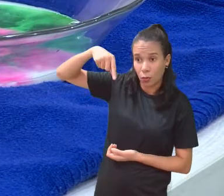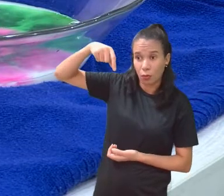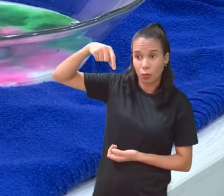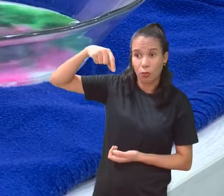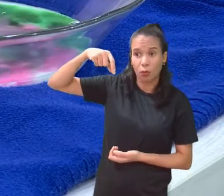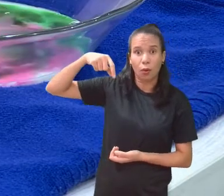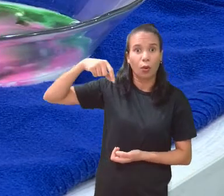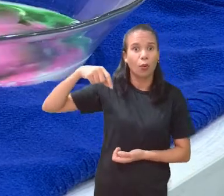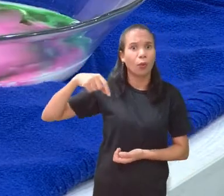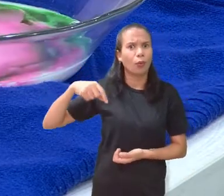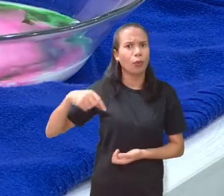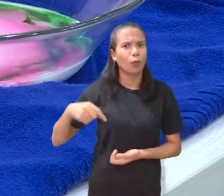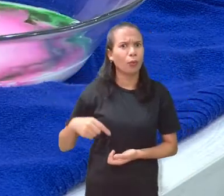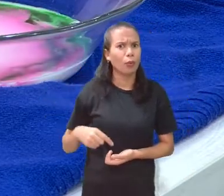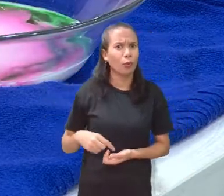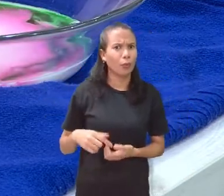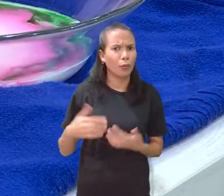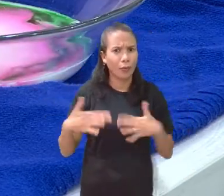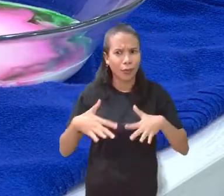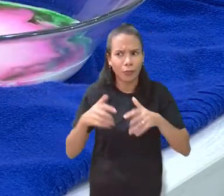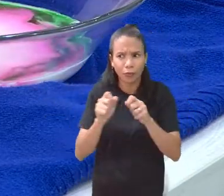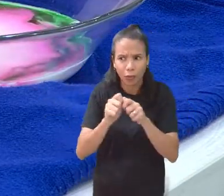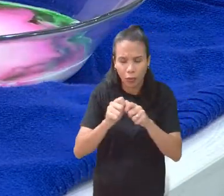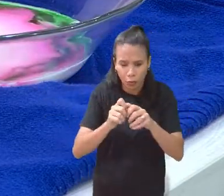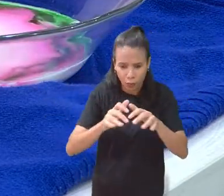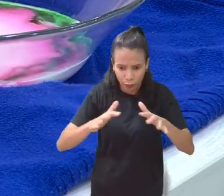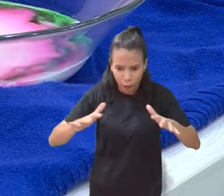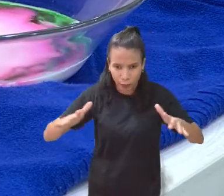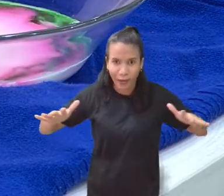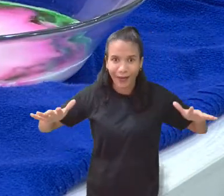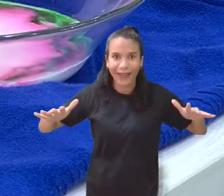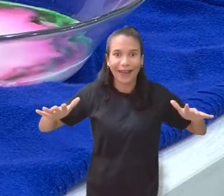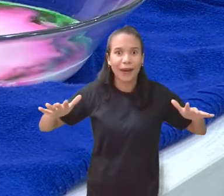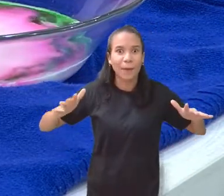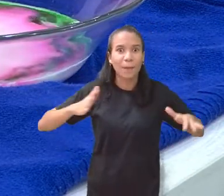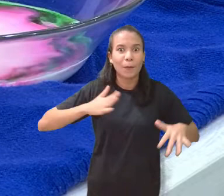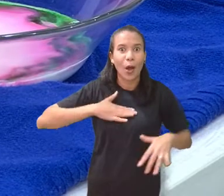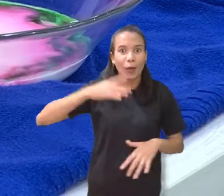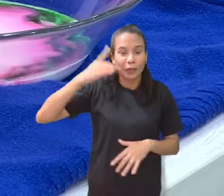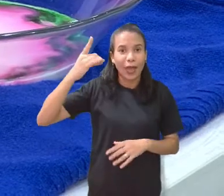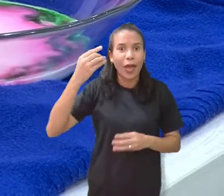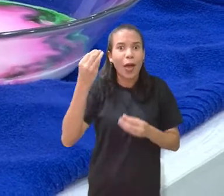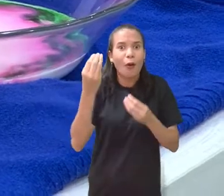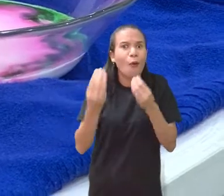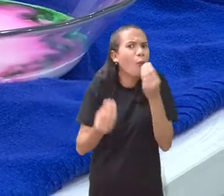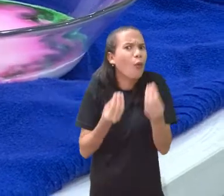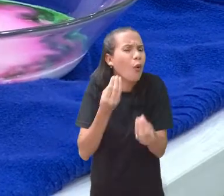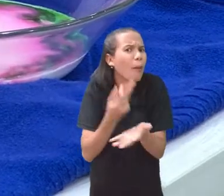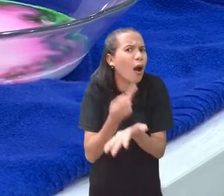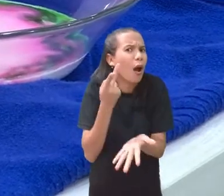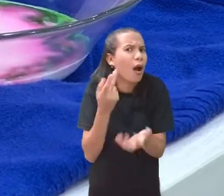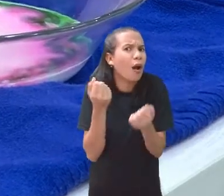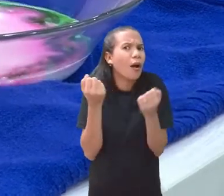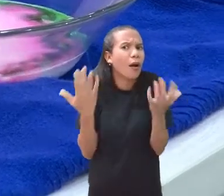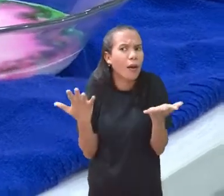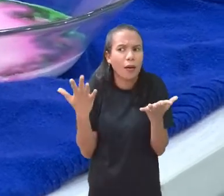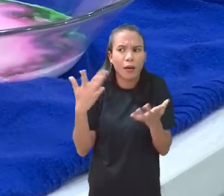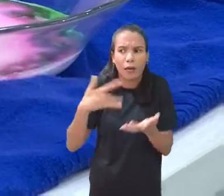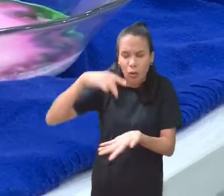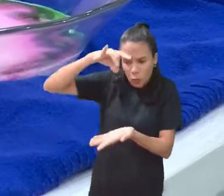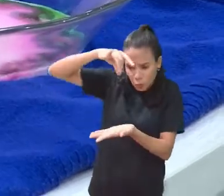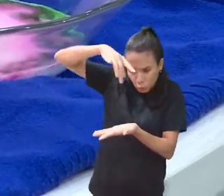vamos ver, ó. Nossa Senhora! Por que que isso aconteceu, hein, prof?